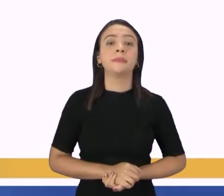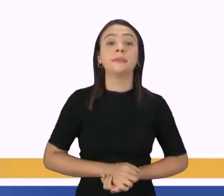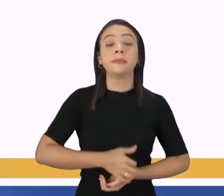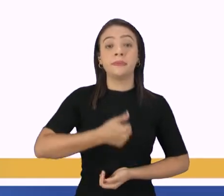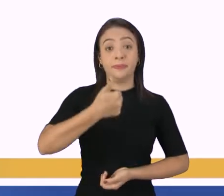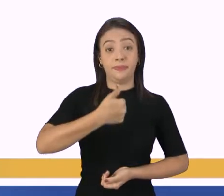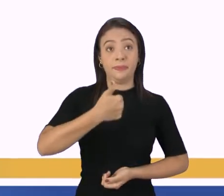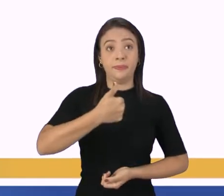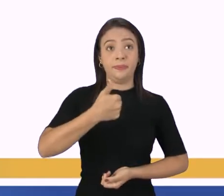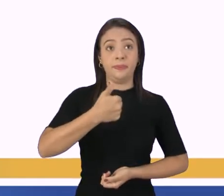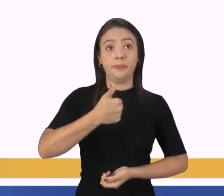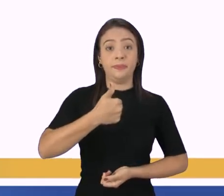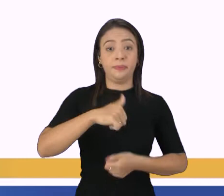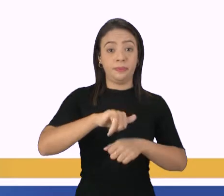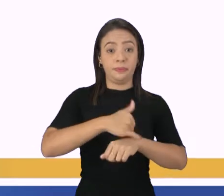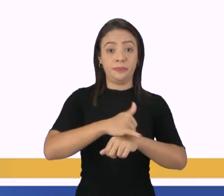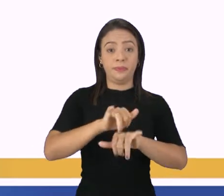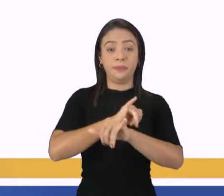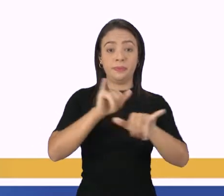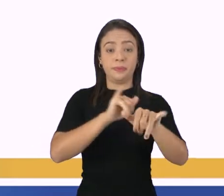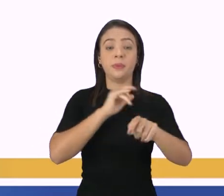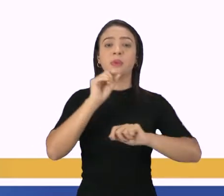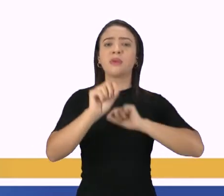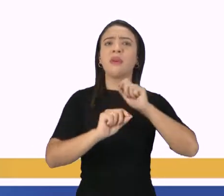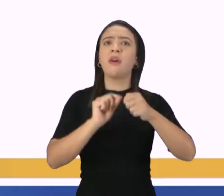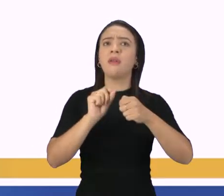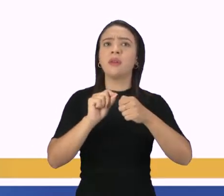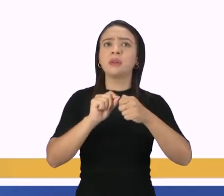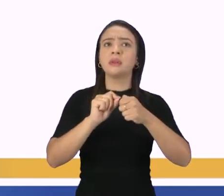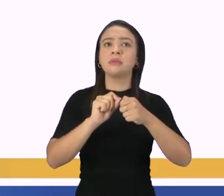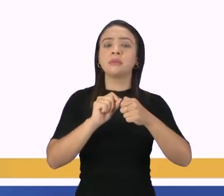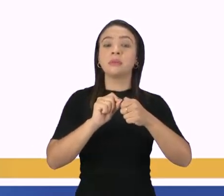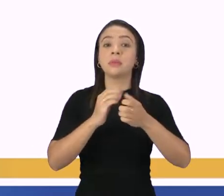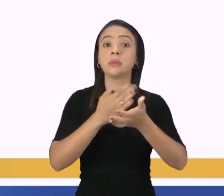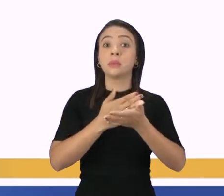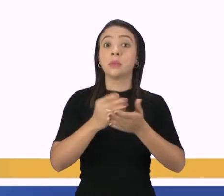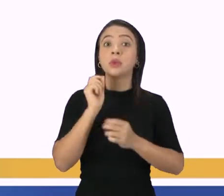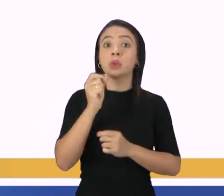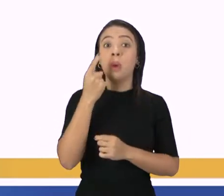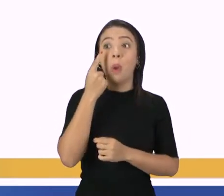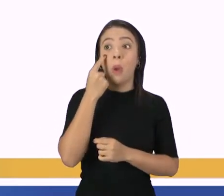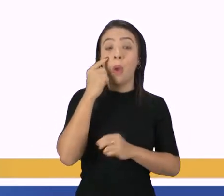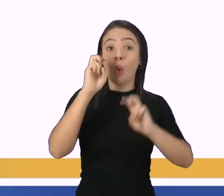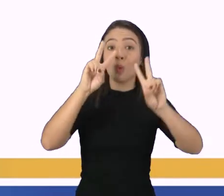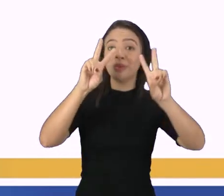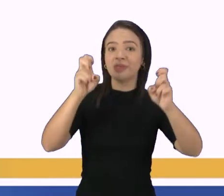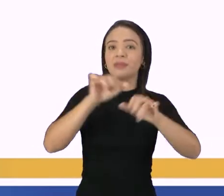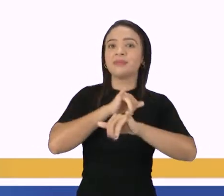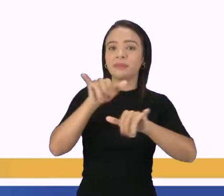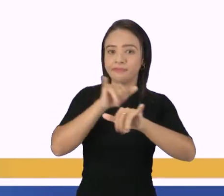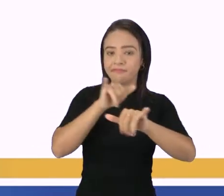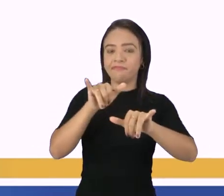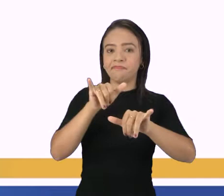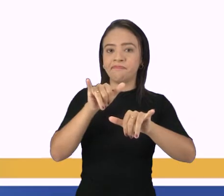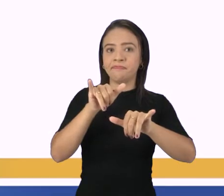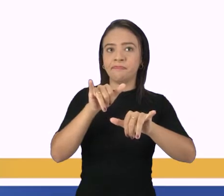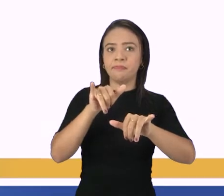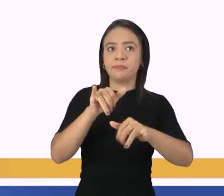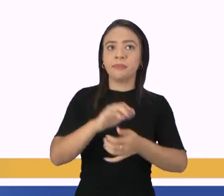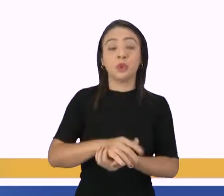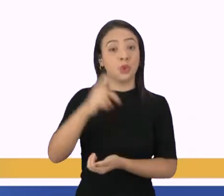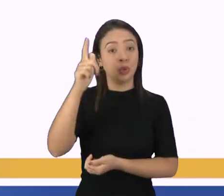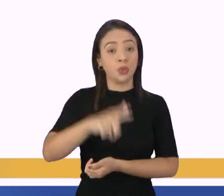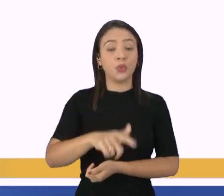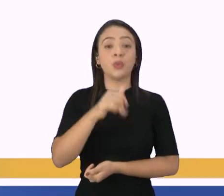Primeiro passo: o que você deve fazer? Comece observando o título da notícia. Vejamos mais uma